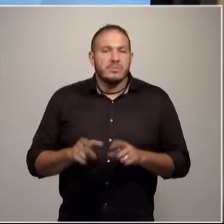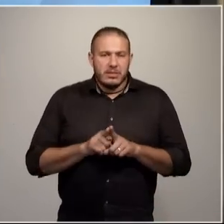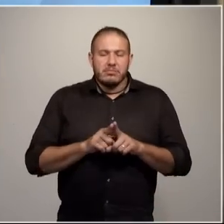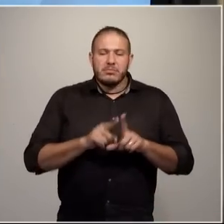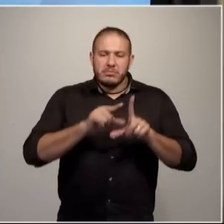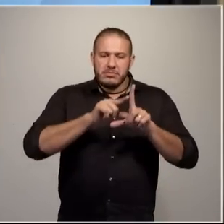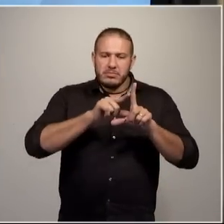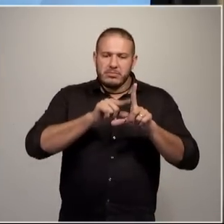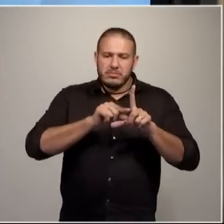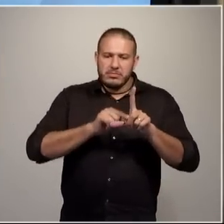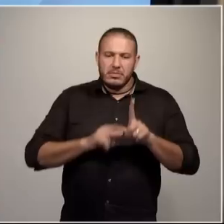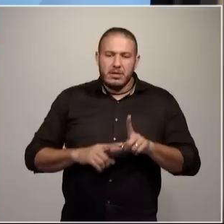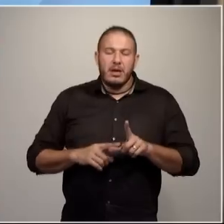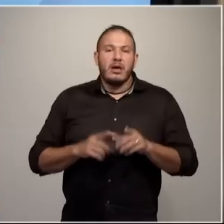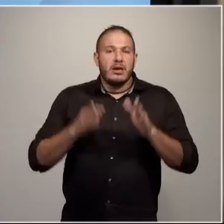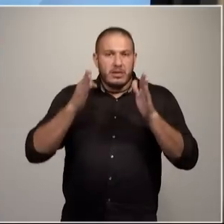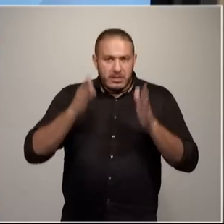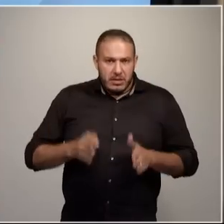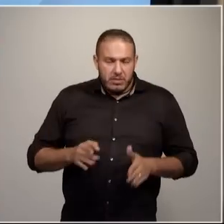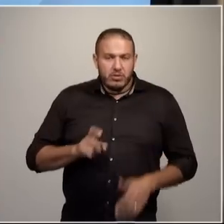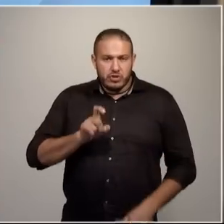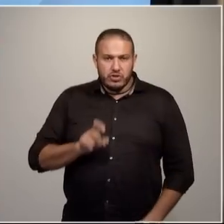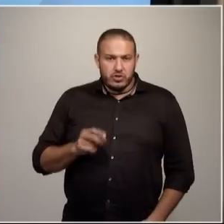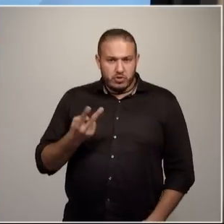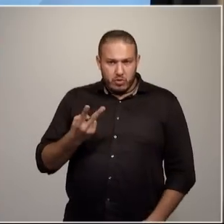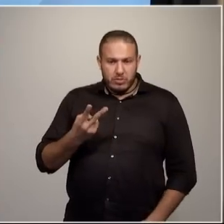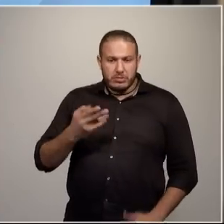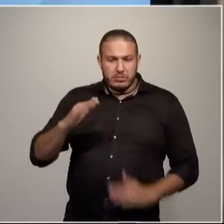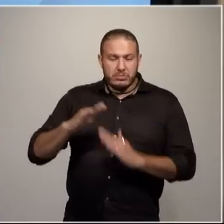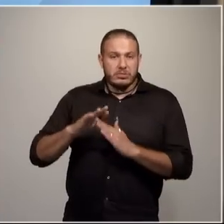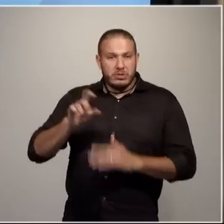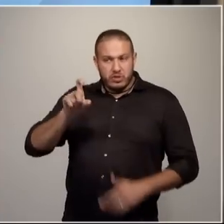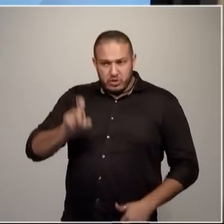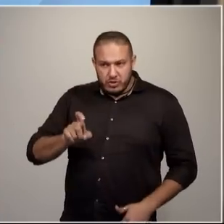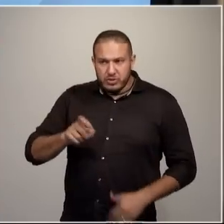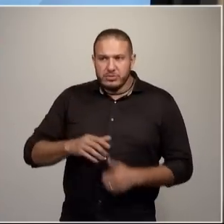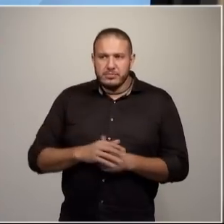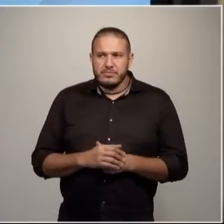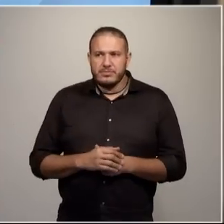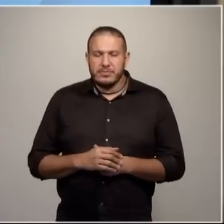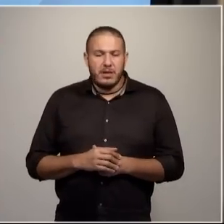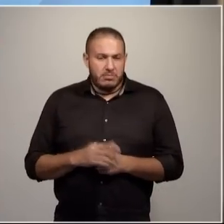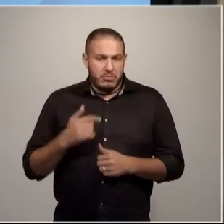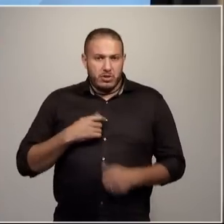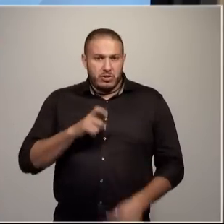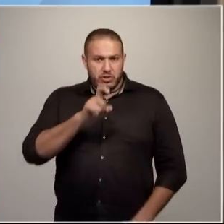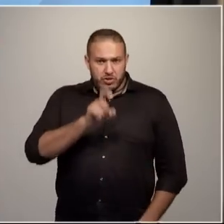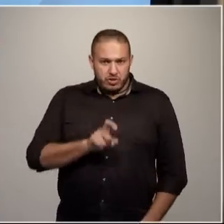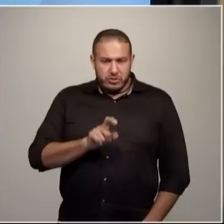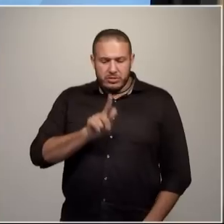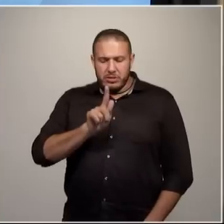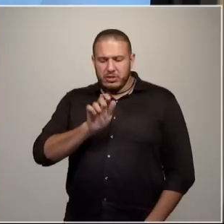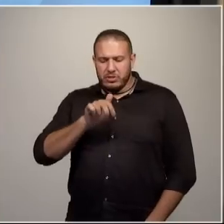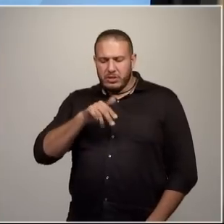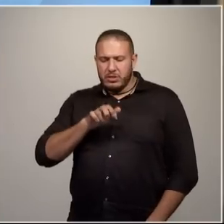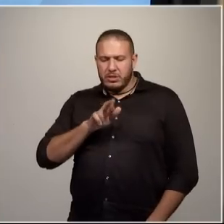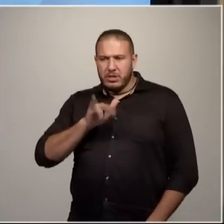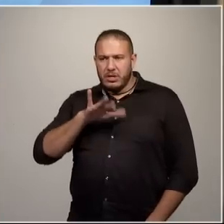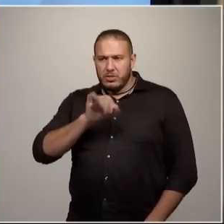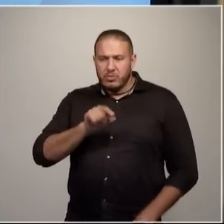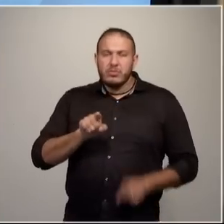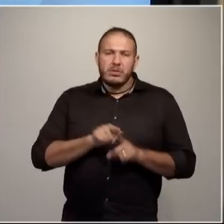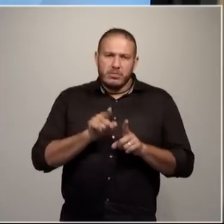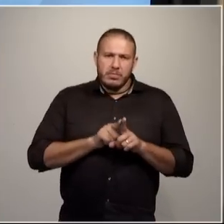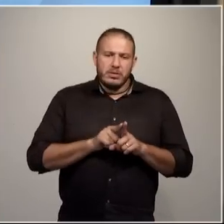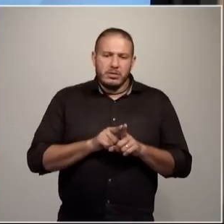integral x2 a x dy, para um x genérico, para um